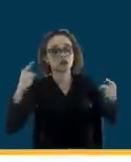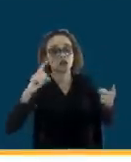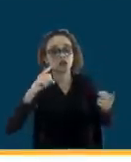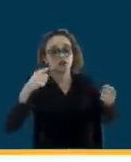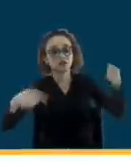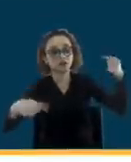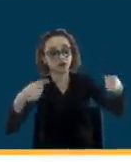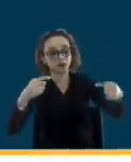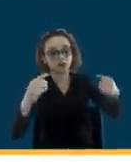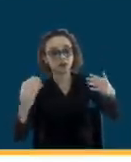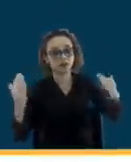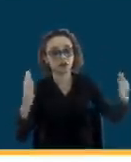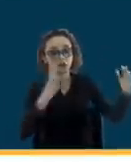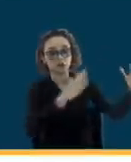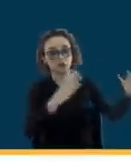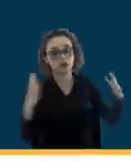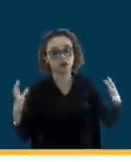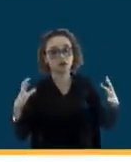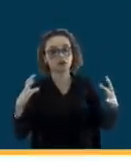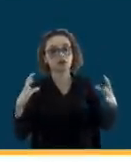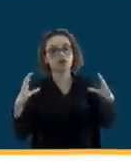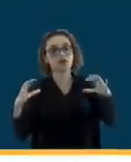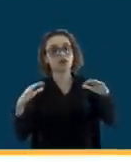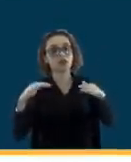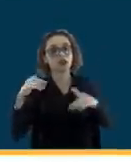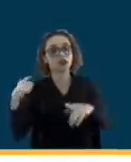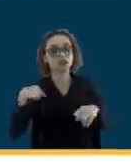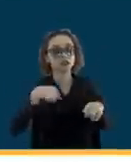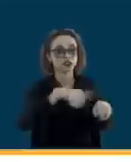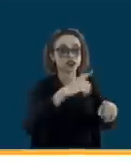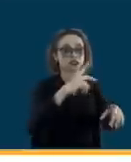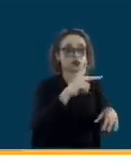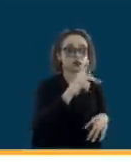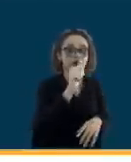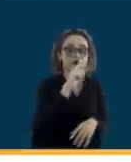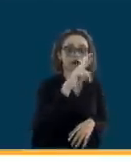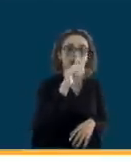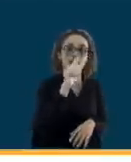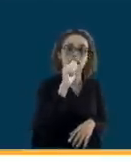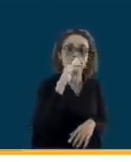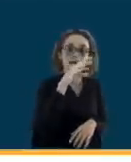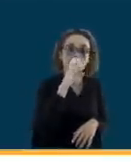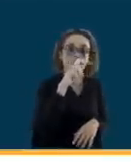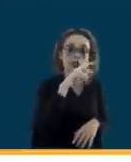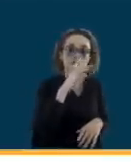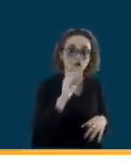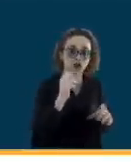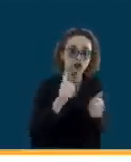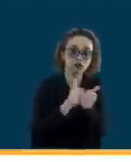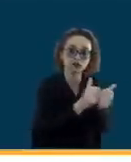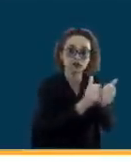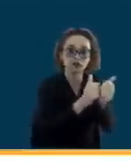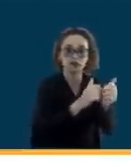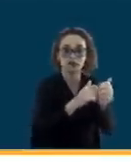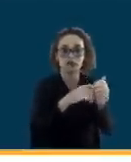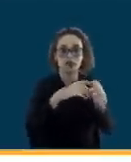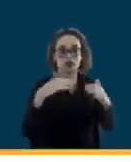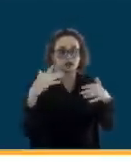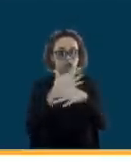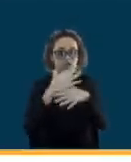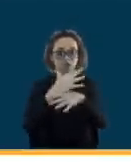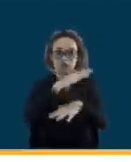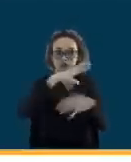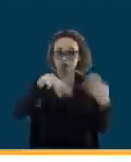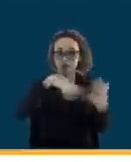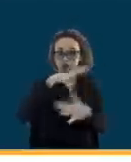era perseguida, aí quando a oposição ia para o parlamento, ela perseguia os que a perseguiram, enfim, a sociedade estava totalmente cindida. E